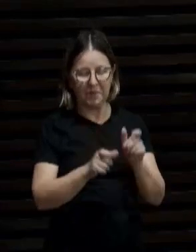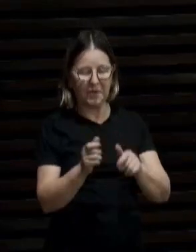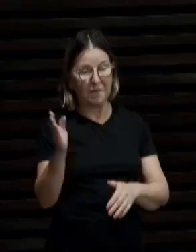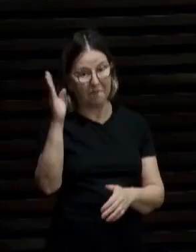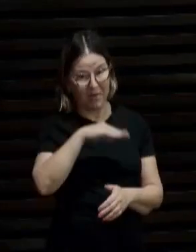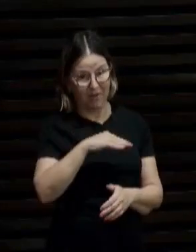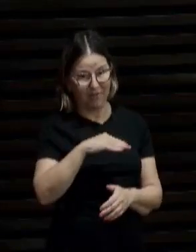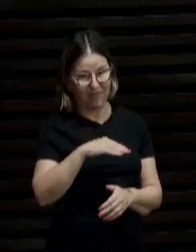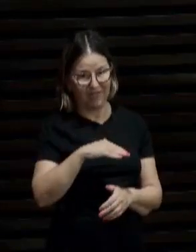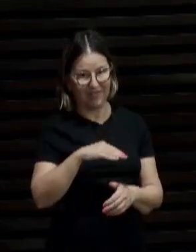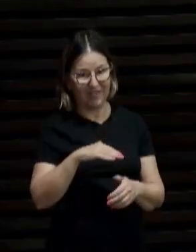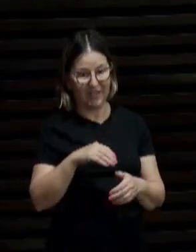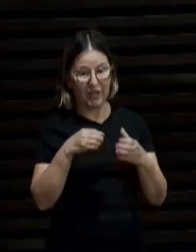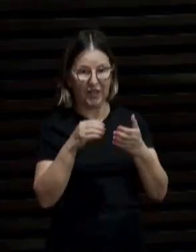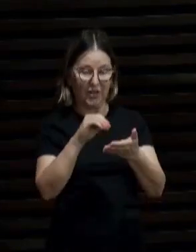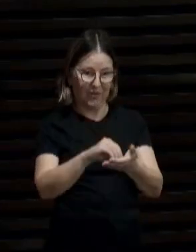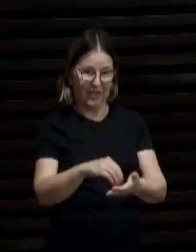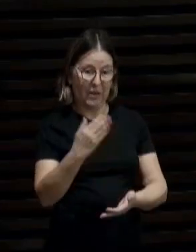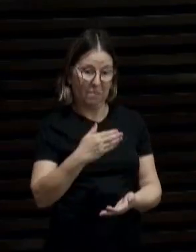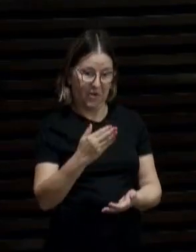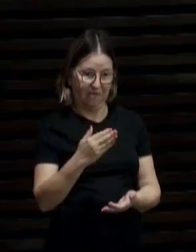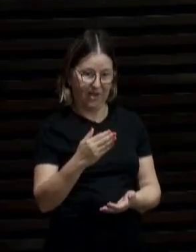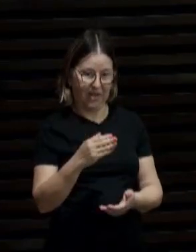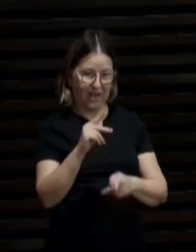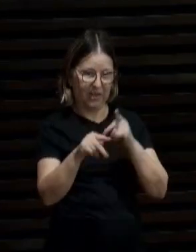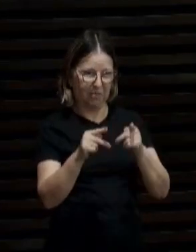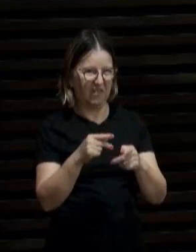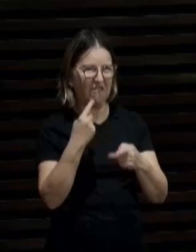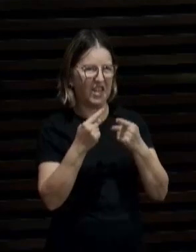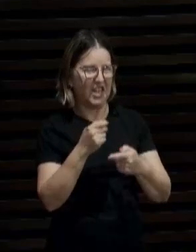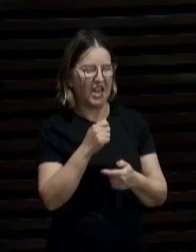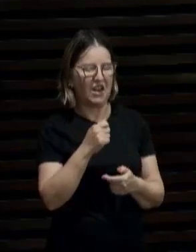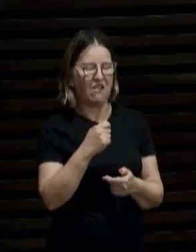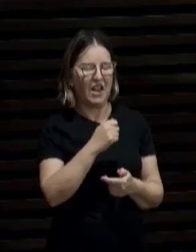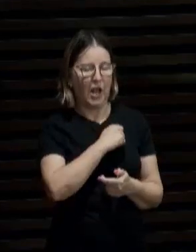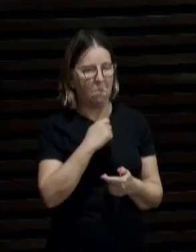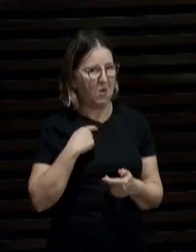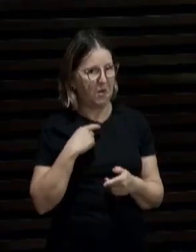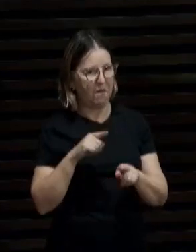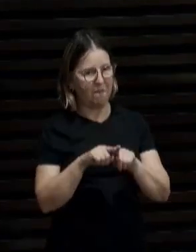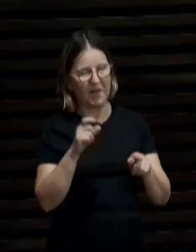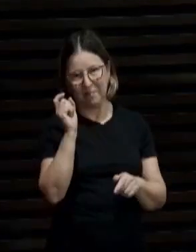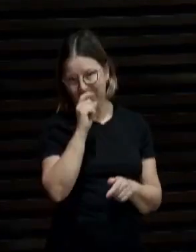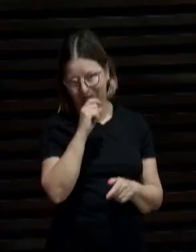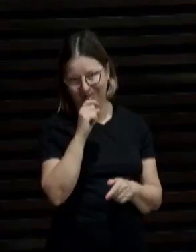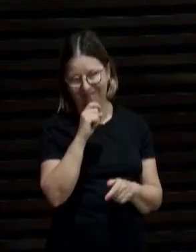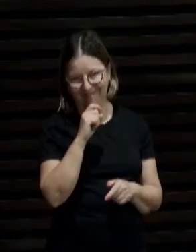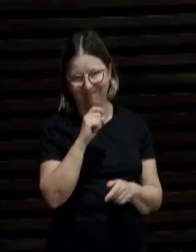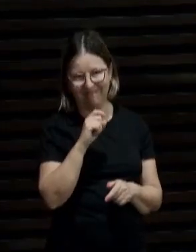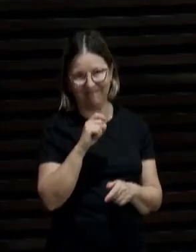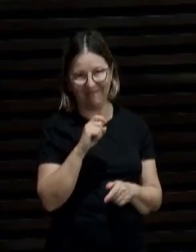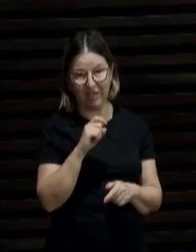puseste à prova os que a si mesmos se declaram apóstolos e não são, e os achaste mentirosos, e